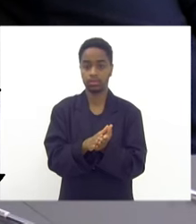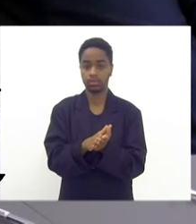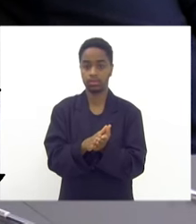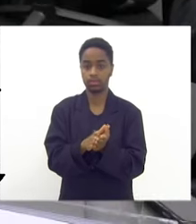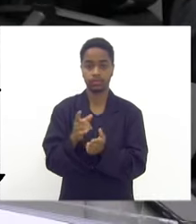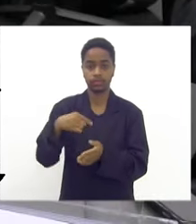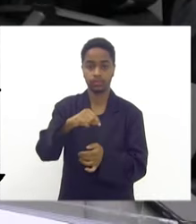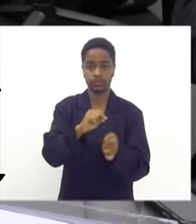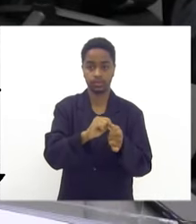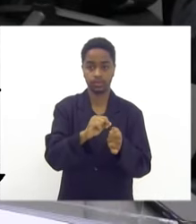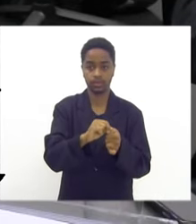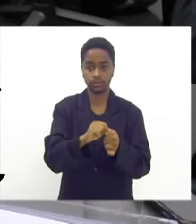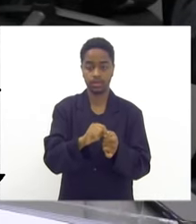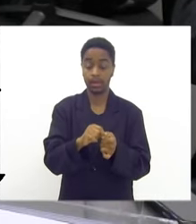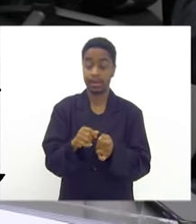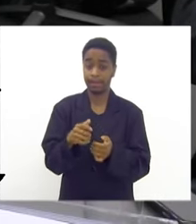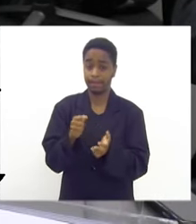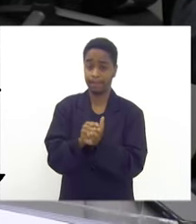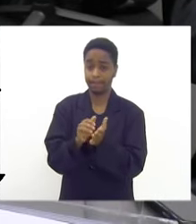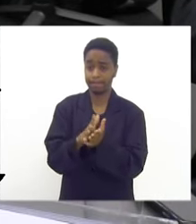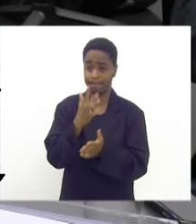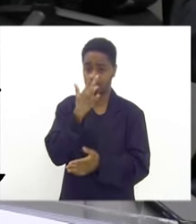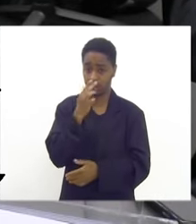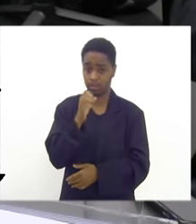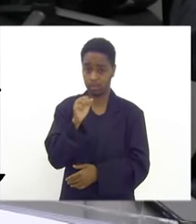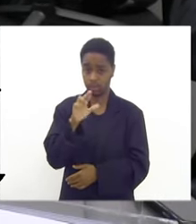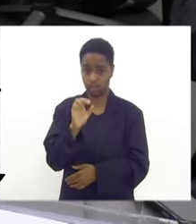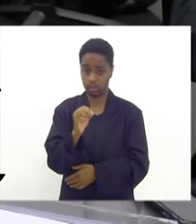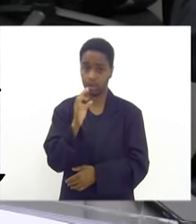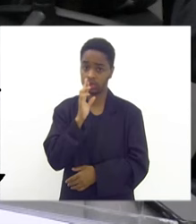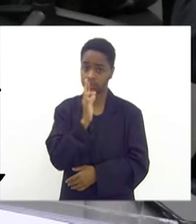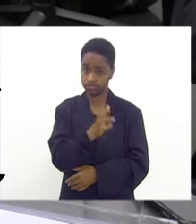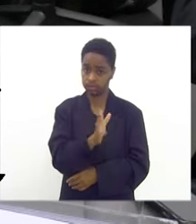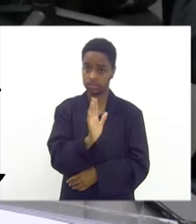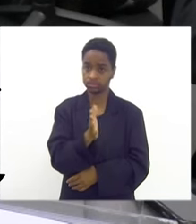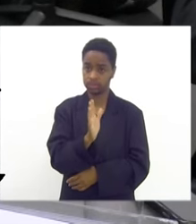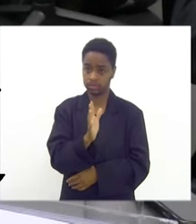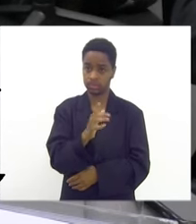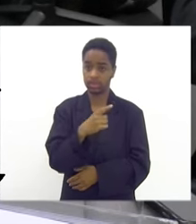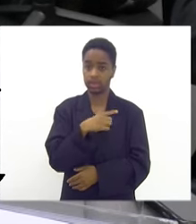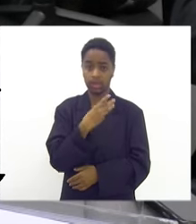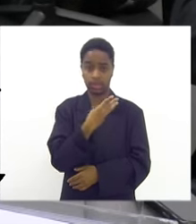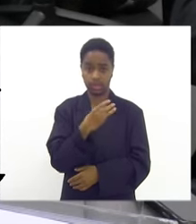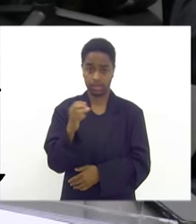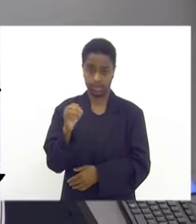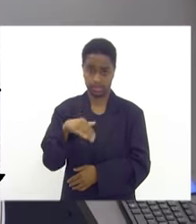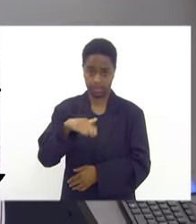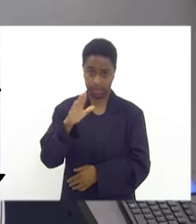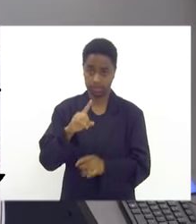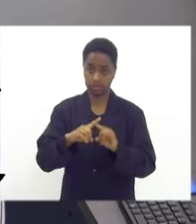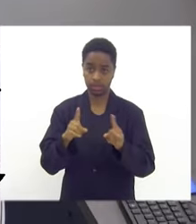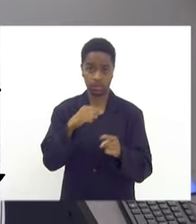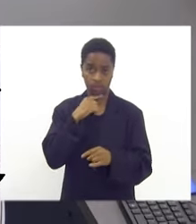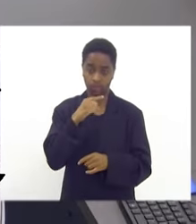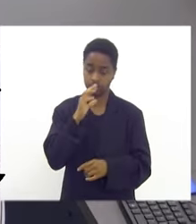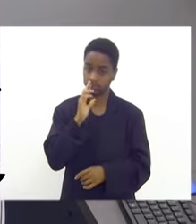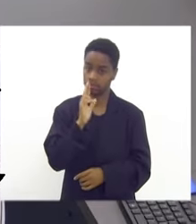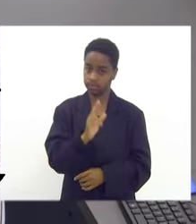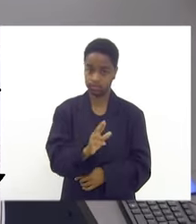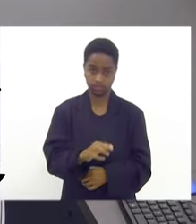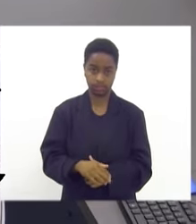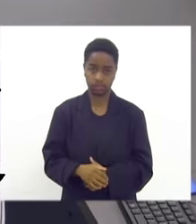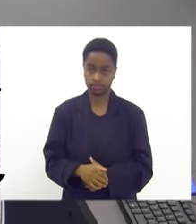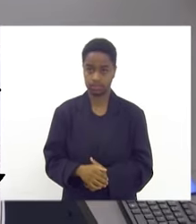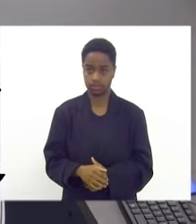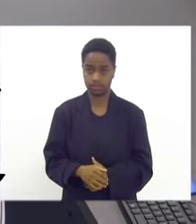multa me parece que o Bruno respondeu aqui então mais de 3 mas não respondeu escrito que nós perguntamos el